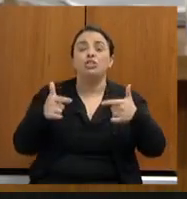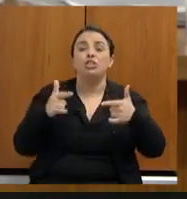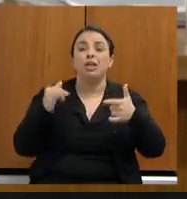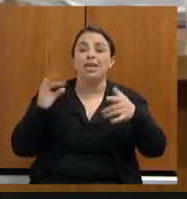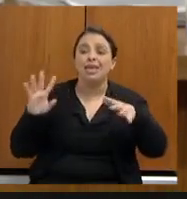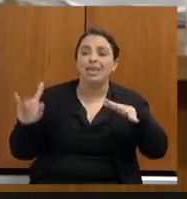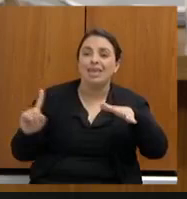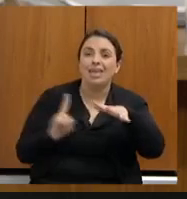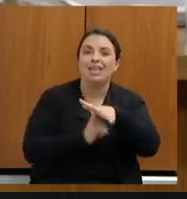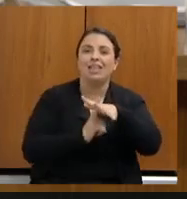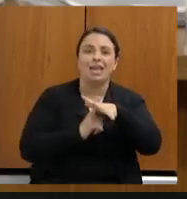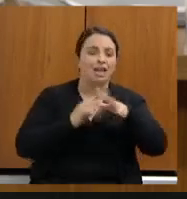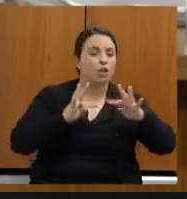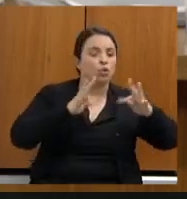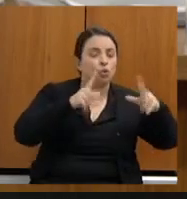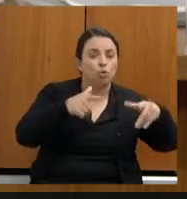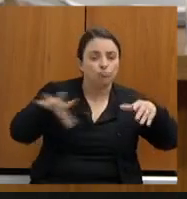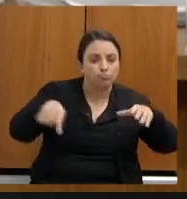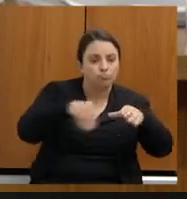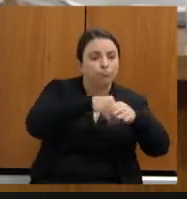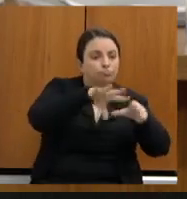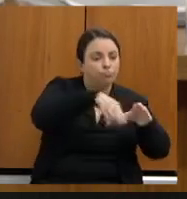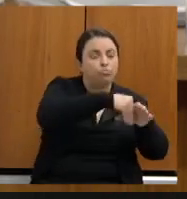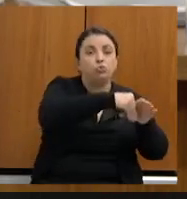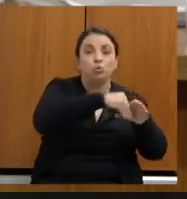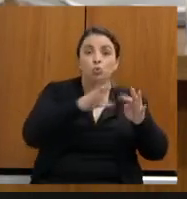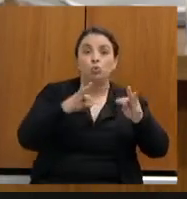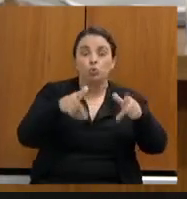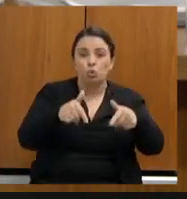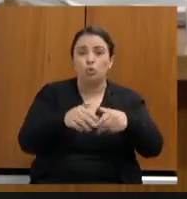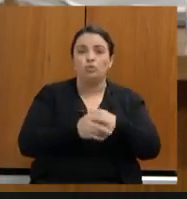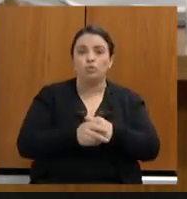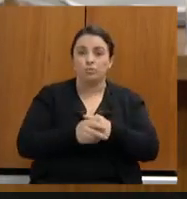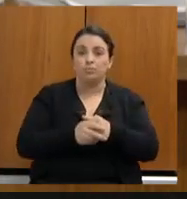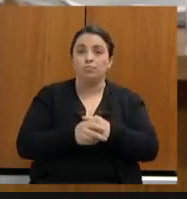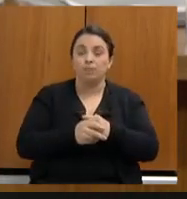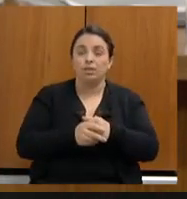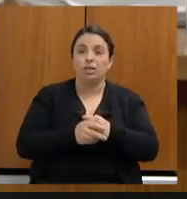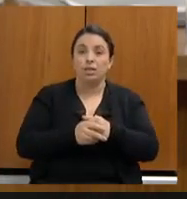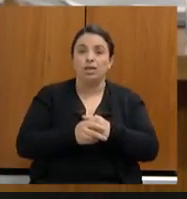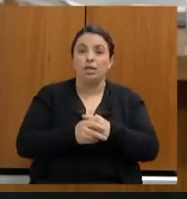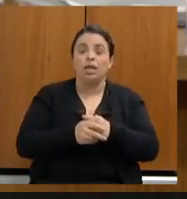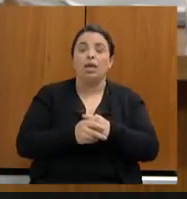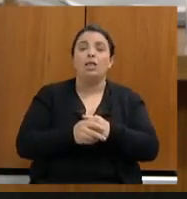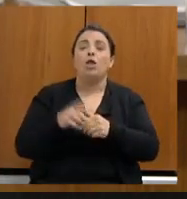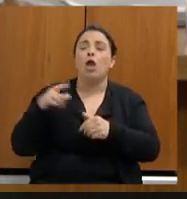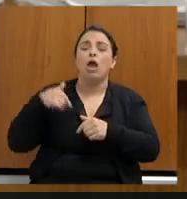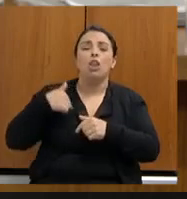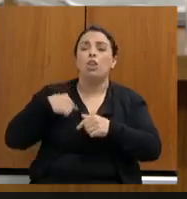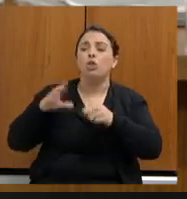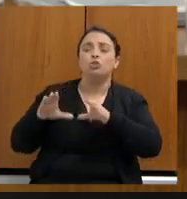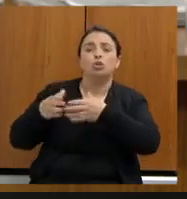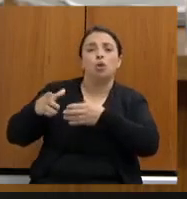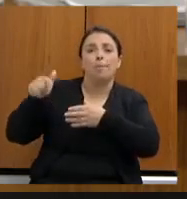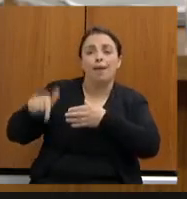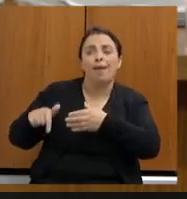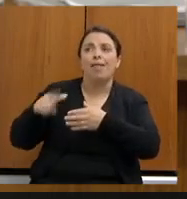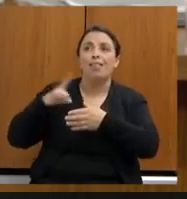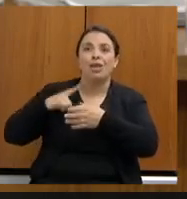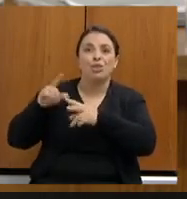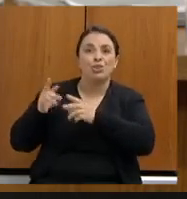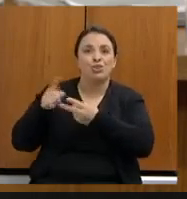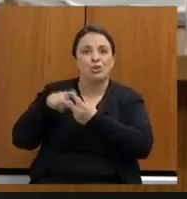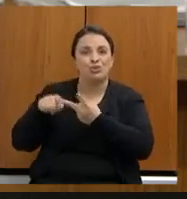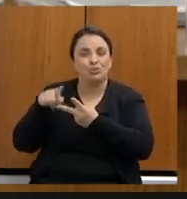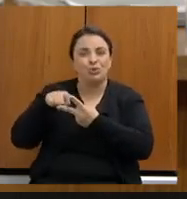eu acho como como a Nossa tropa de respeito aos policiais canais e os Agentes do socioeducativo um dos pilares